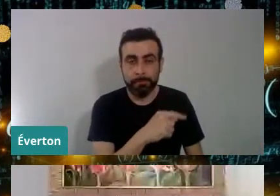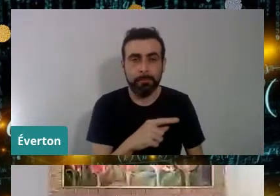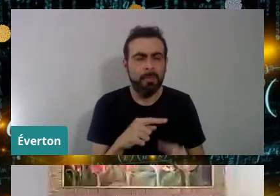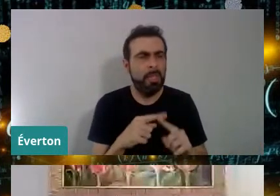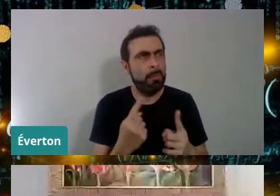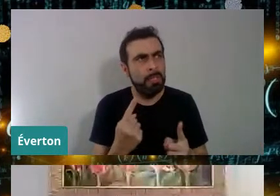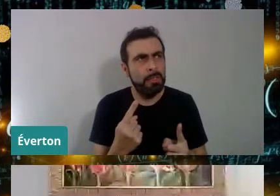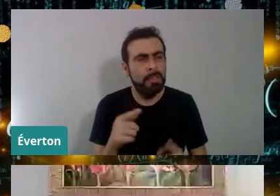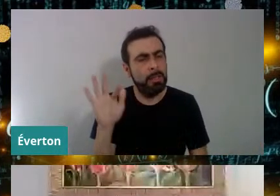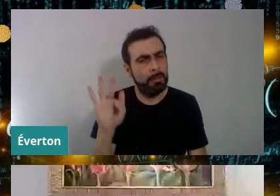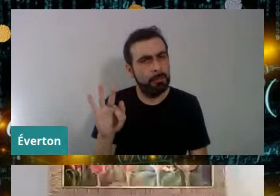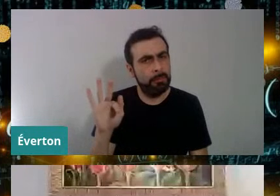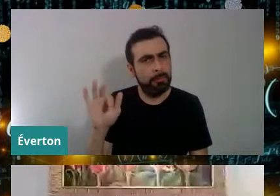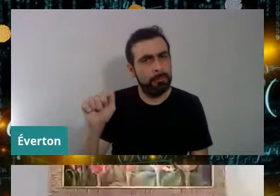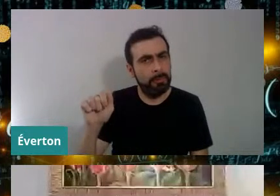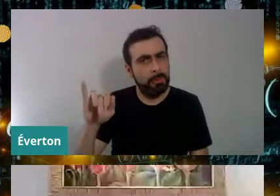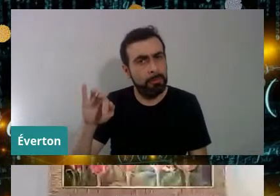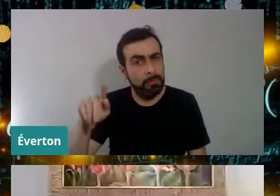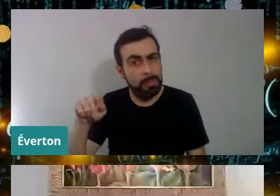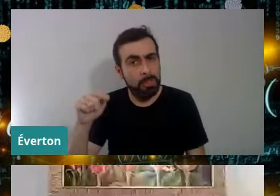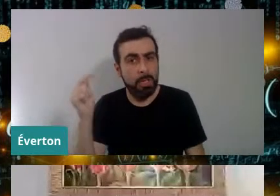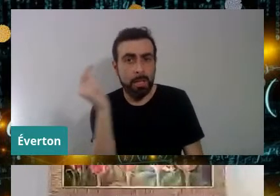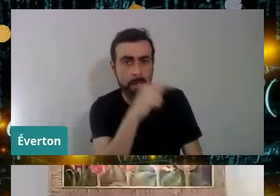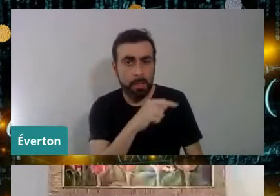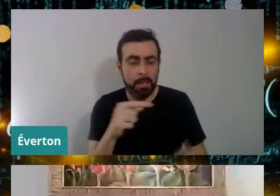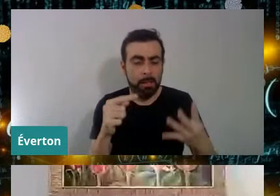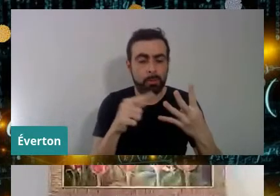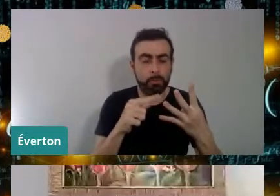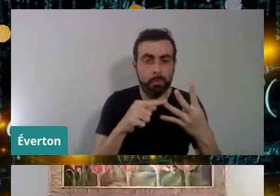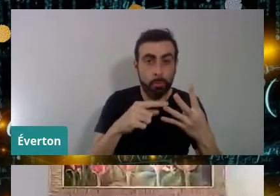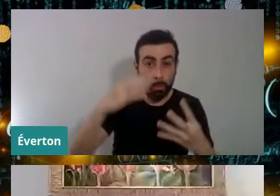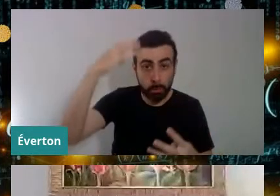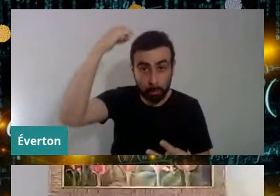a Fafisa do Cristo Rei, ela foi lá para o